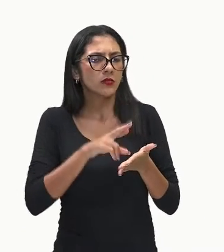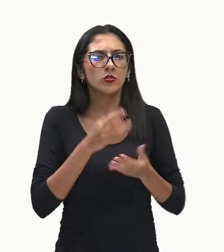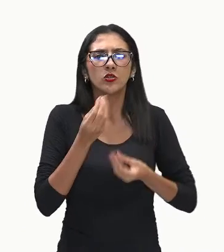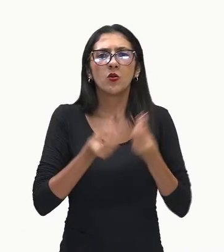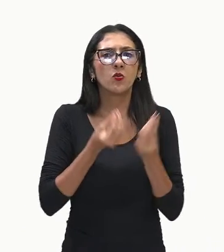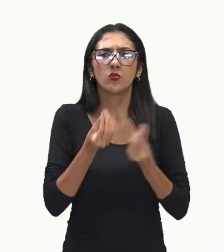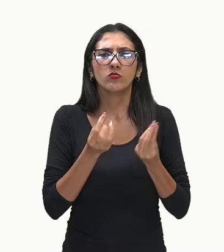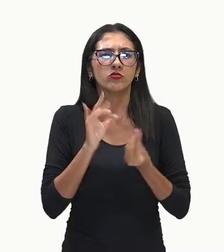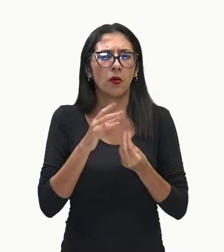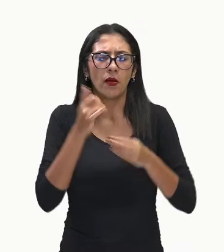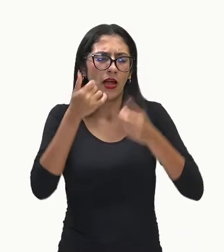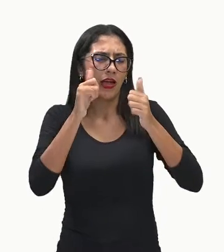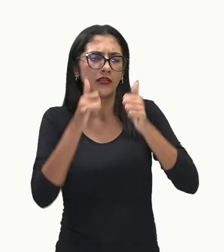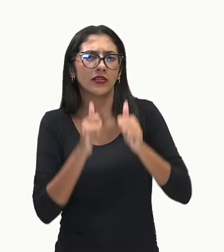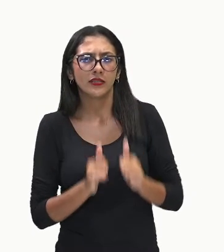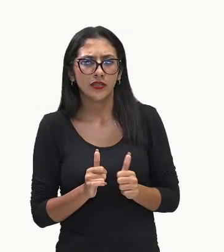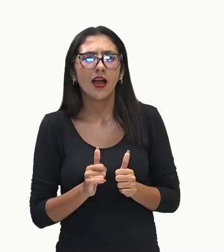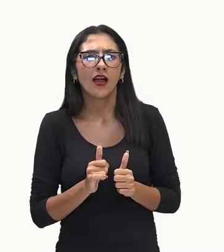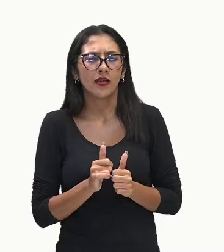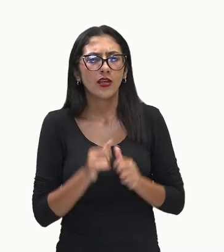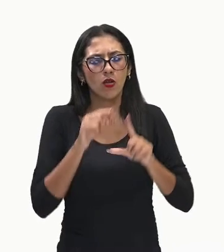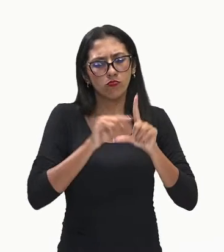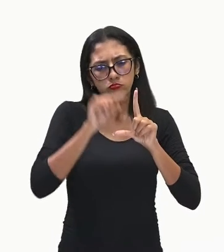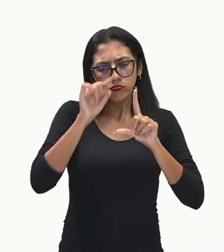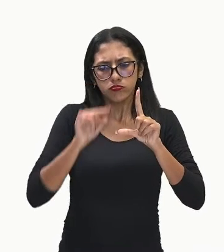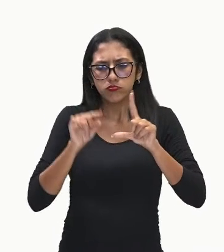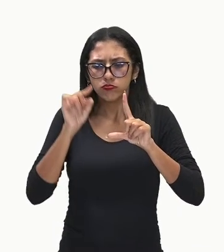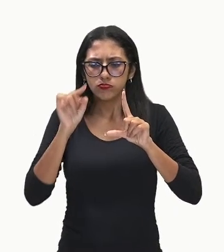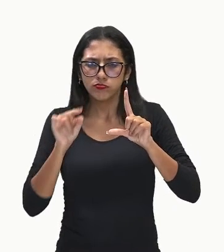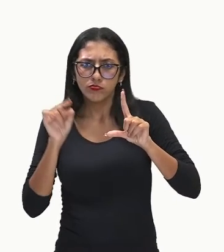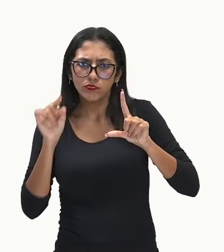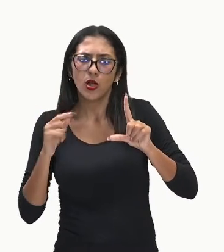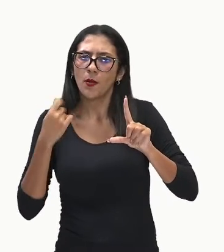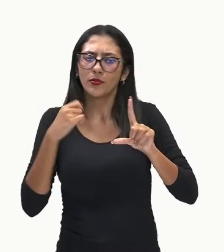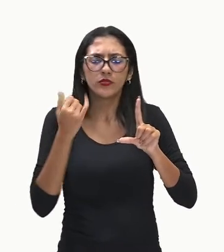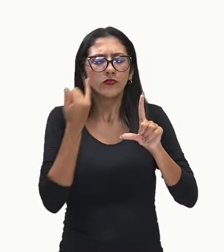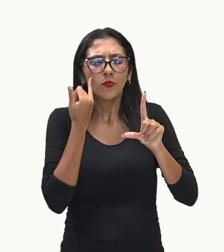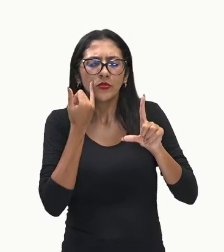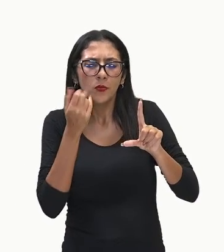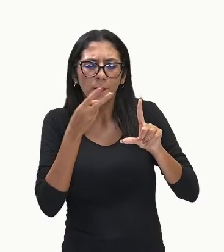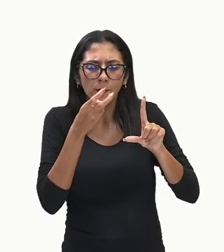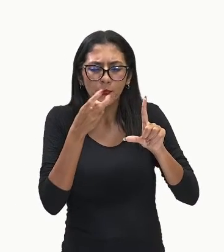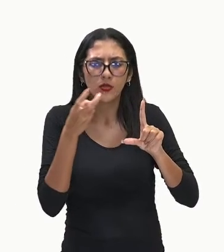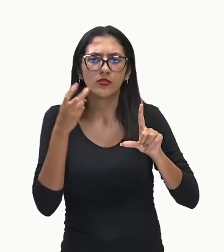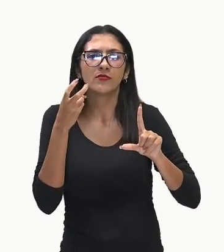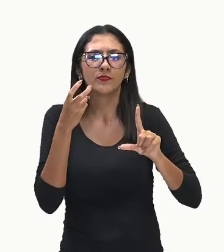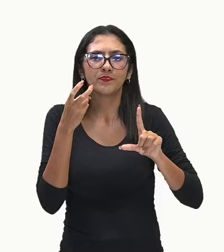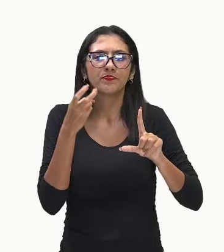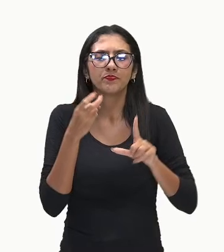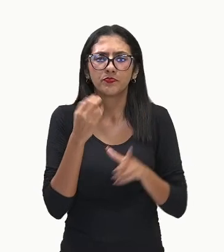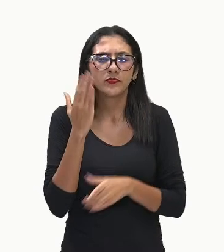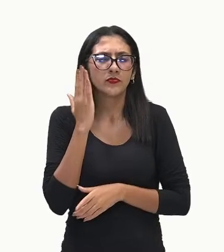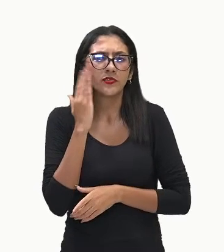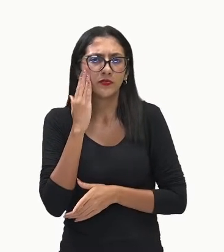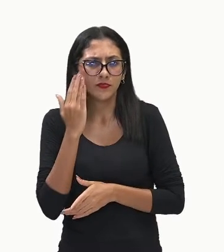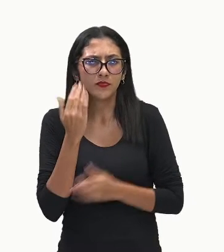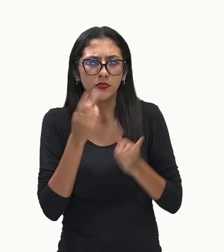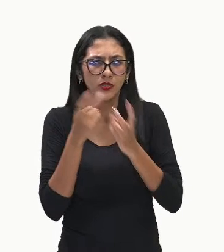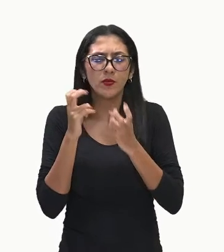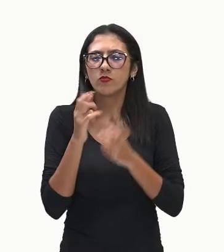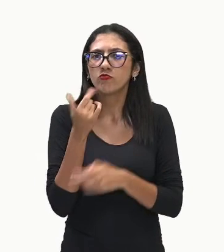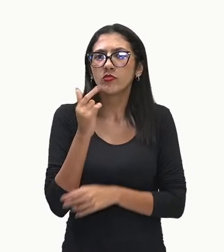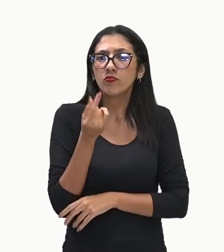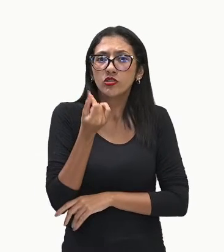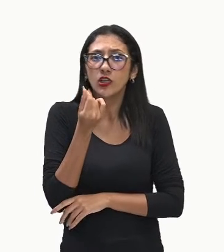Para cada mês, há um ponto que corresponde ao valor das vendas nesse mês. Mesmo que não tenhamos valores numéricos para cada